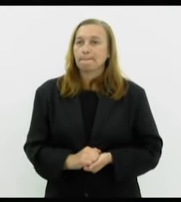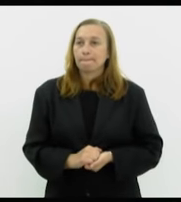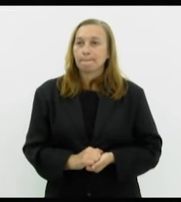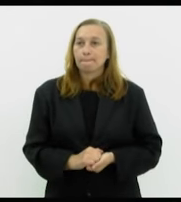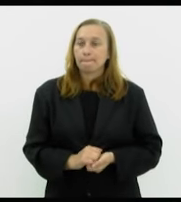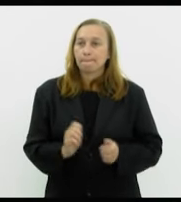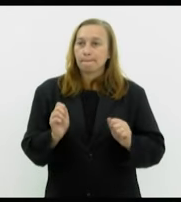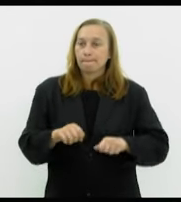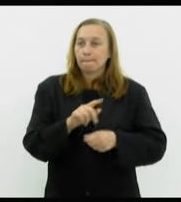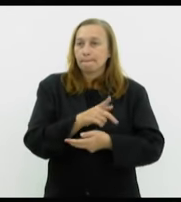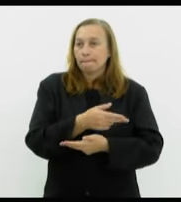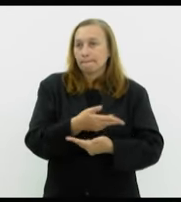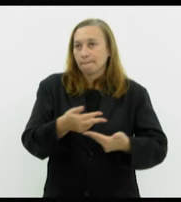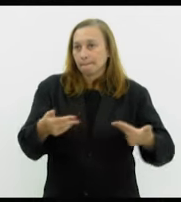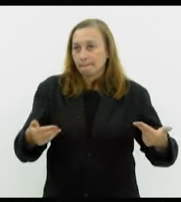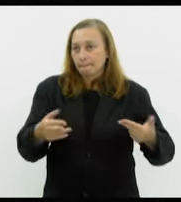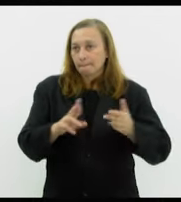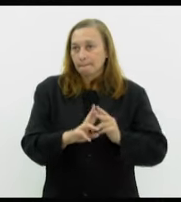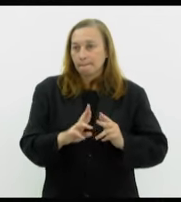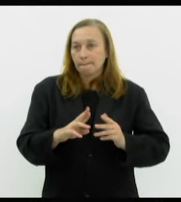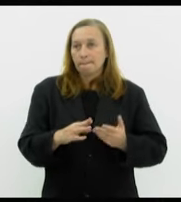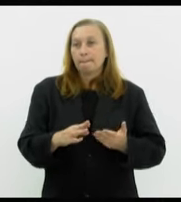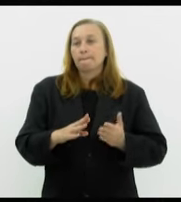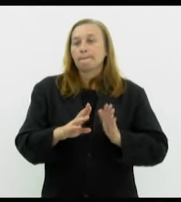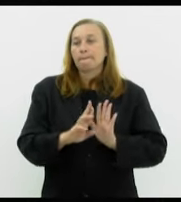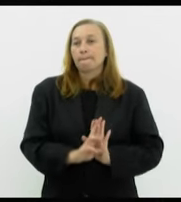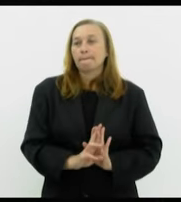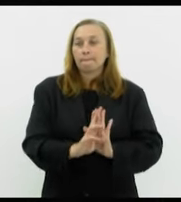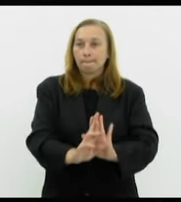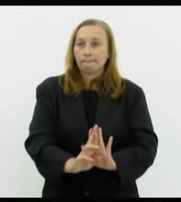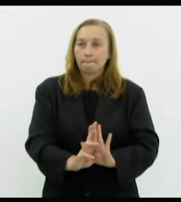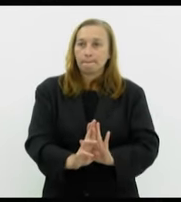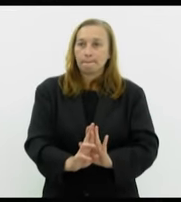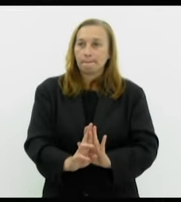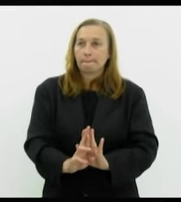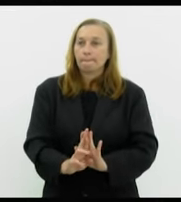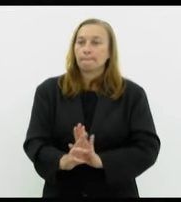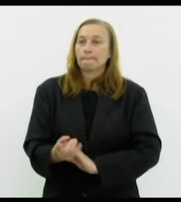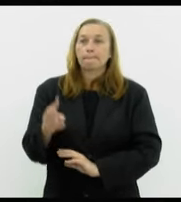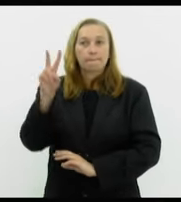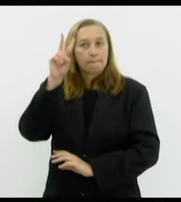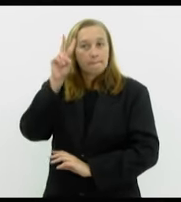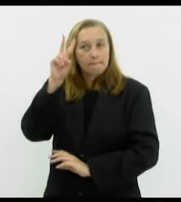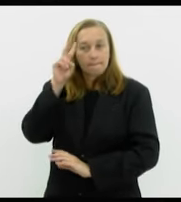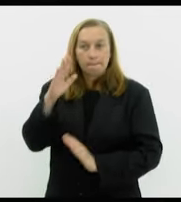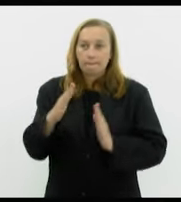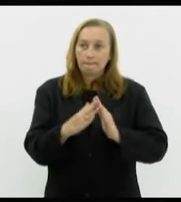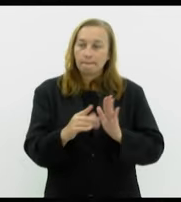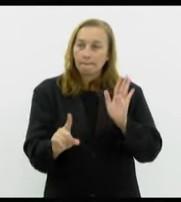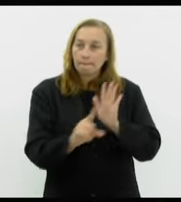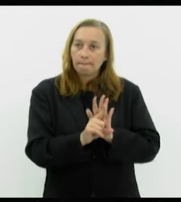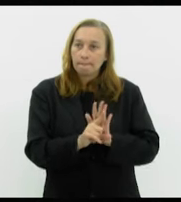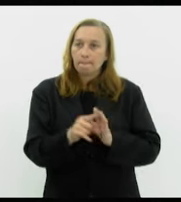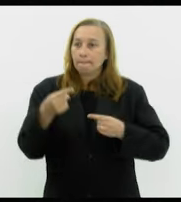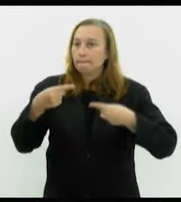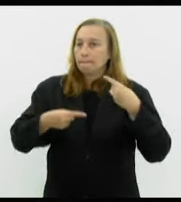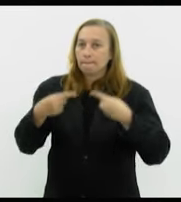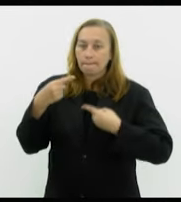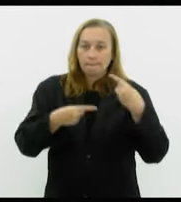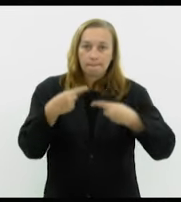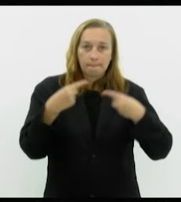potentes e representativas que realizamos na segunda-feira aqui na Casa Legislativa para discutir